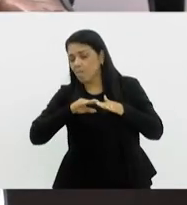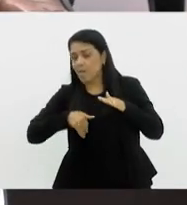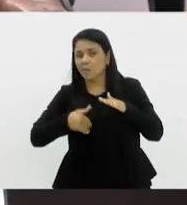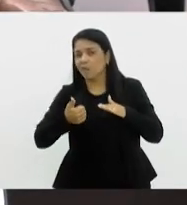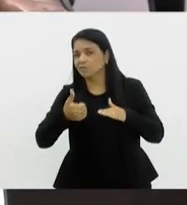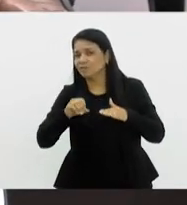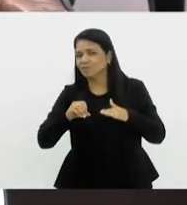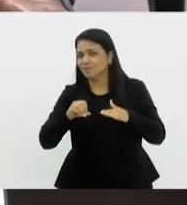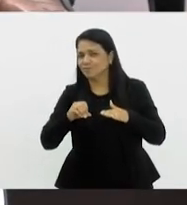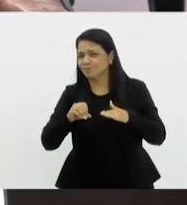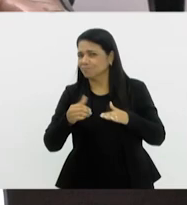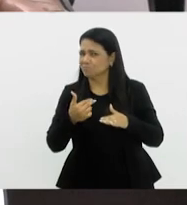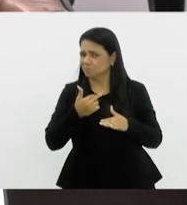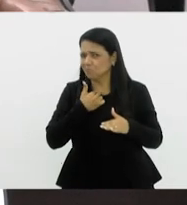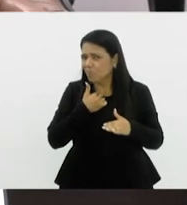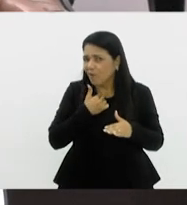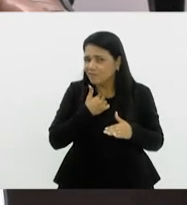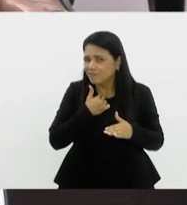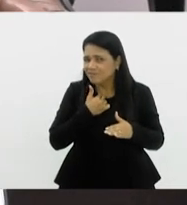poderia?